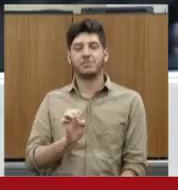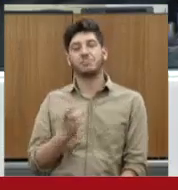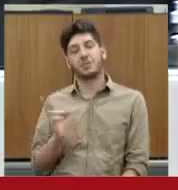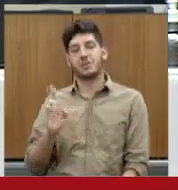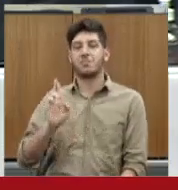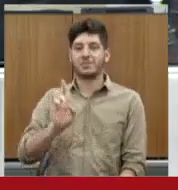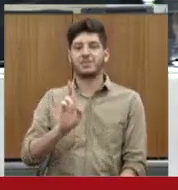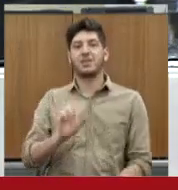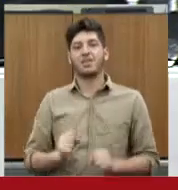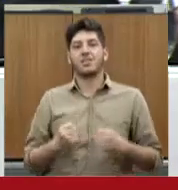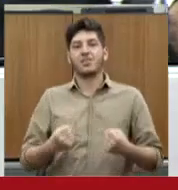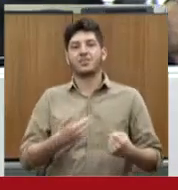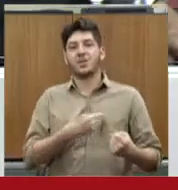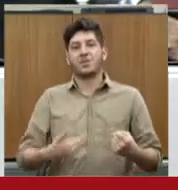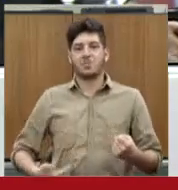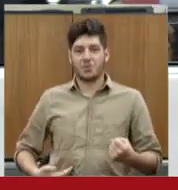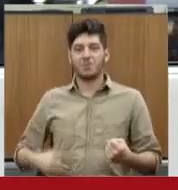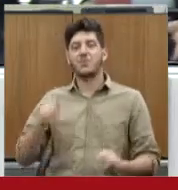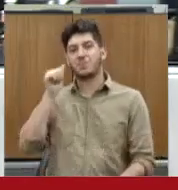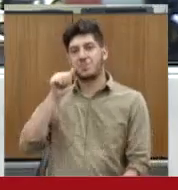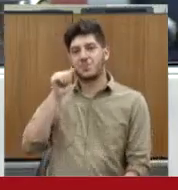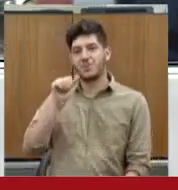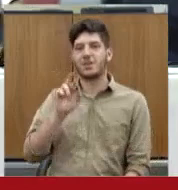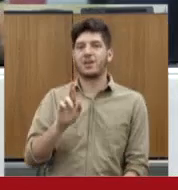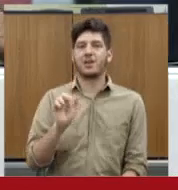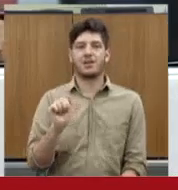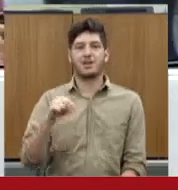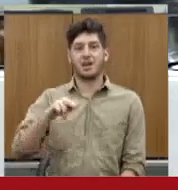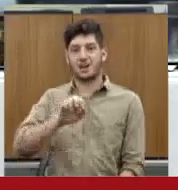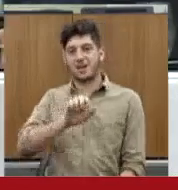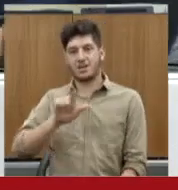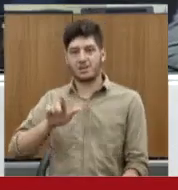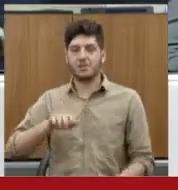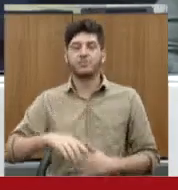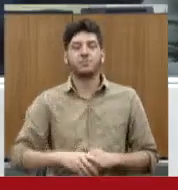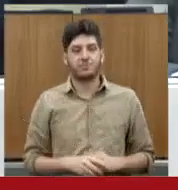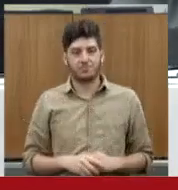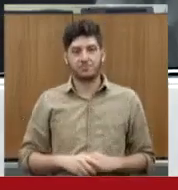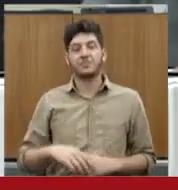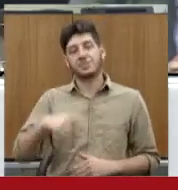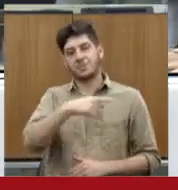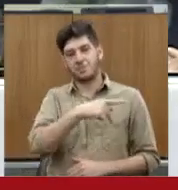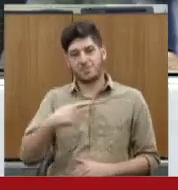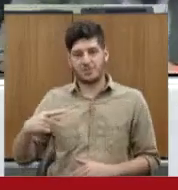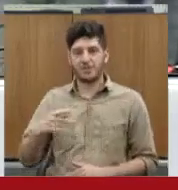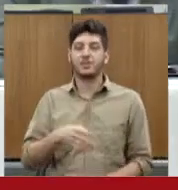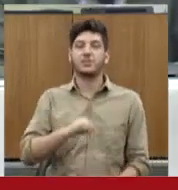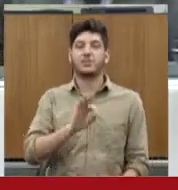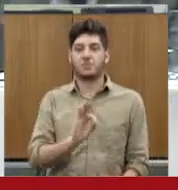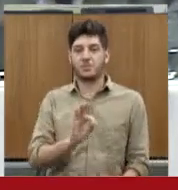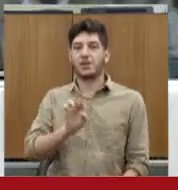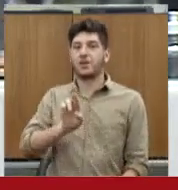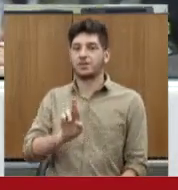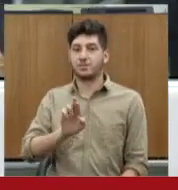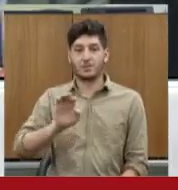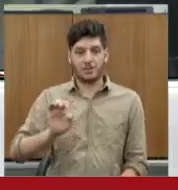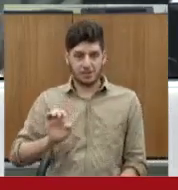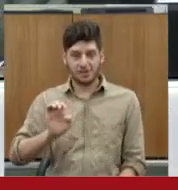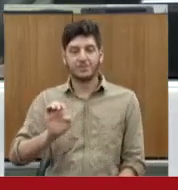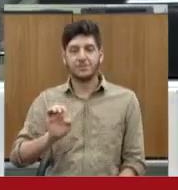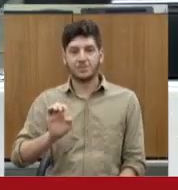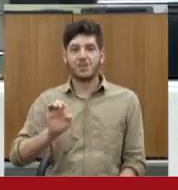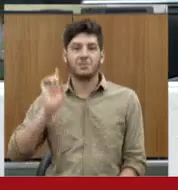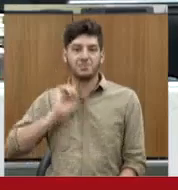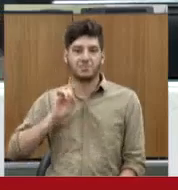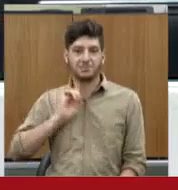Gerais, Raquel Gomes de Souza da Costa Dias. Excelentíssimo senhor presidente do Tribunal Regional Eleitoral de Minas Gerais, desembargador Maurício